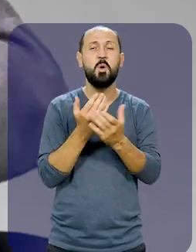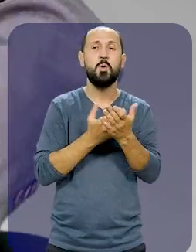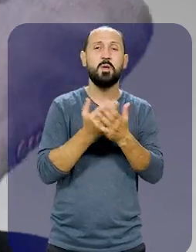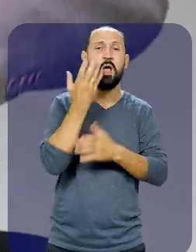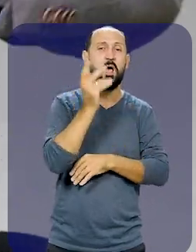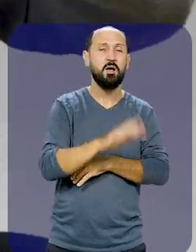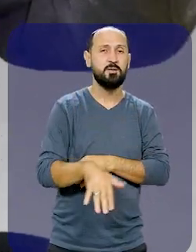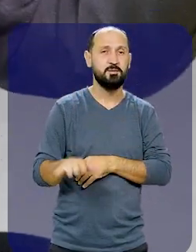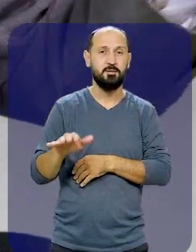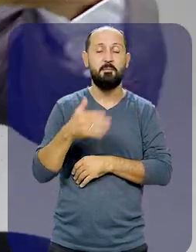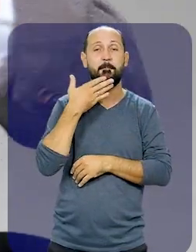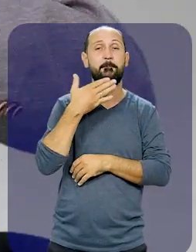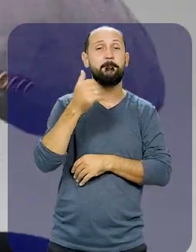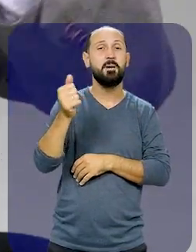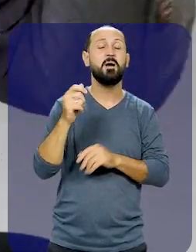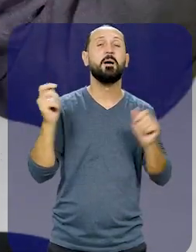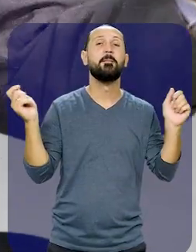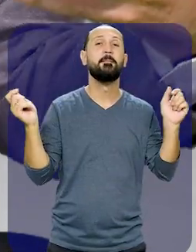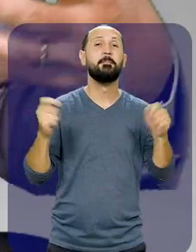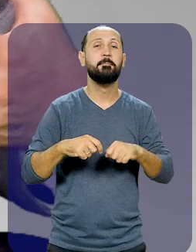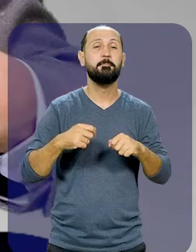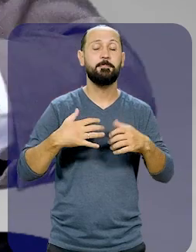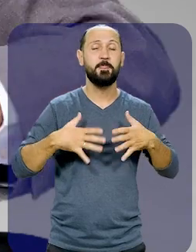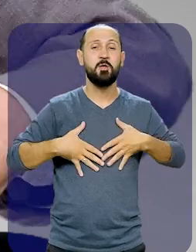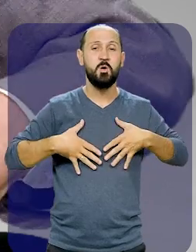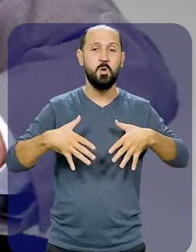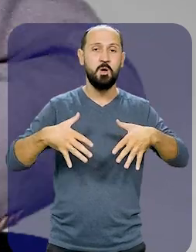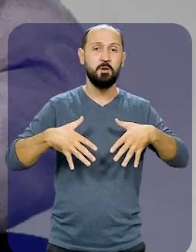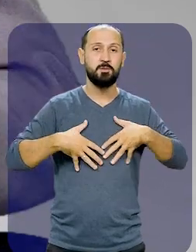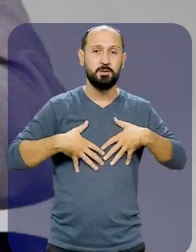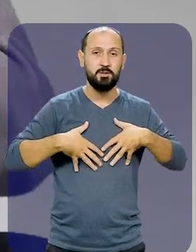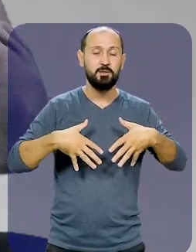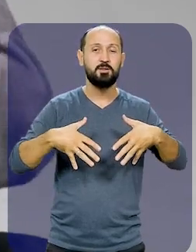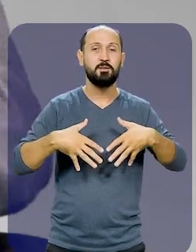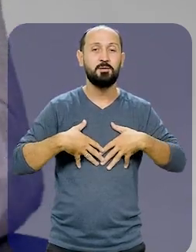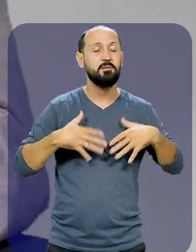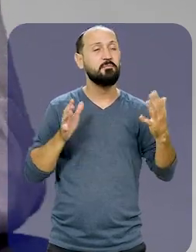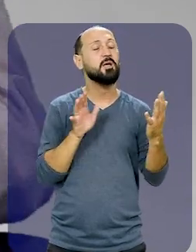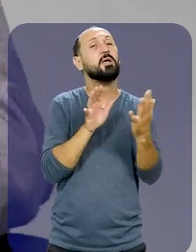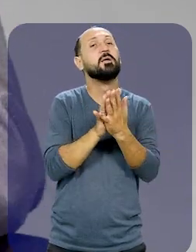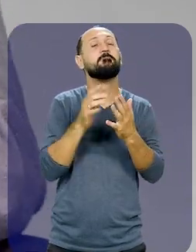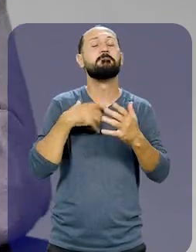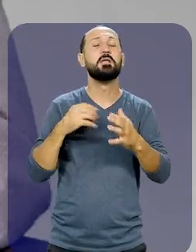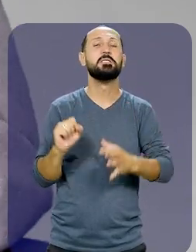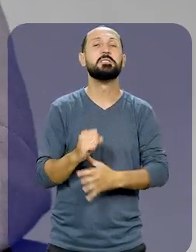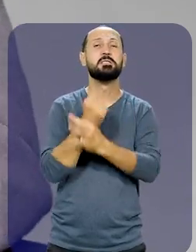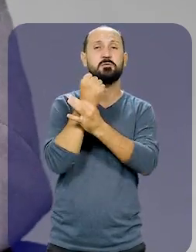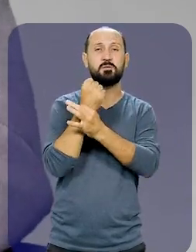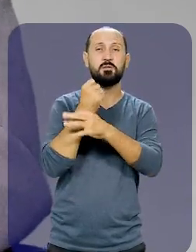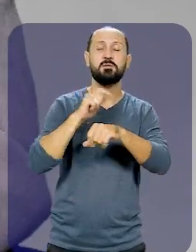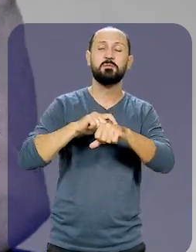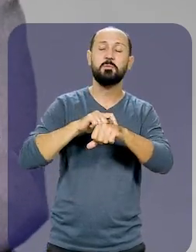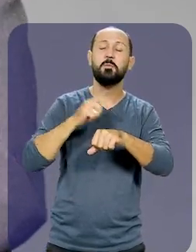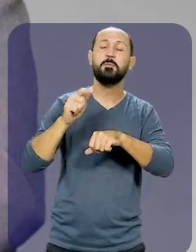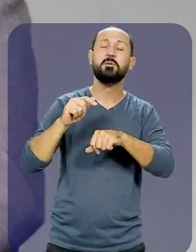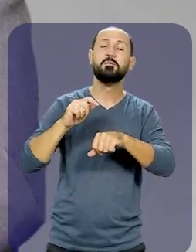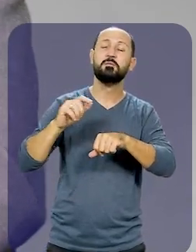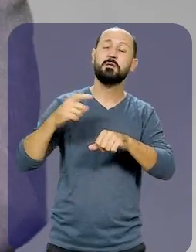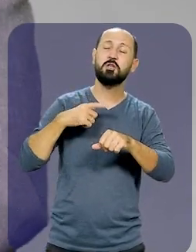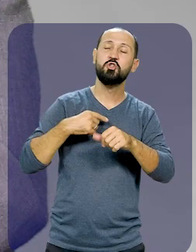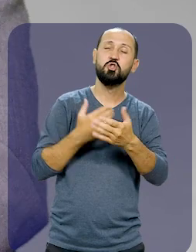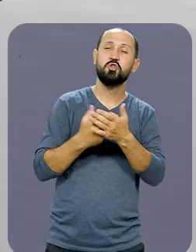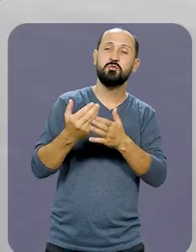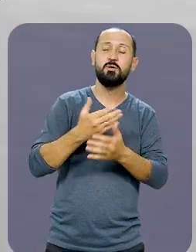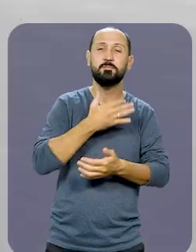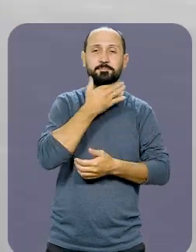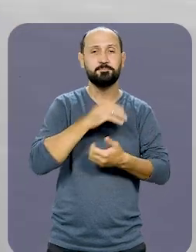desde a infância para melhorar a capacidade cardiopulmonar e enfrentar com maior segurança as crises quando elas